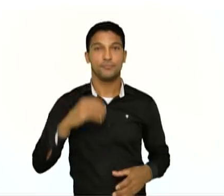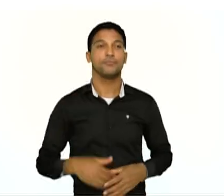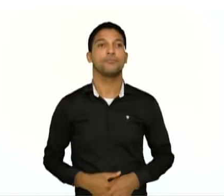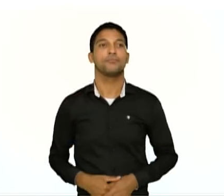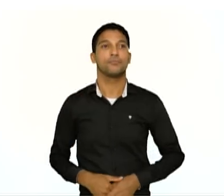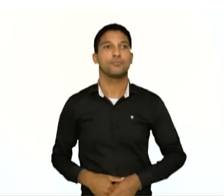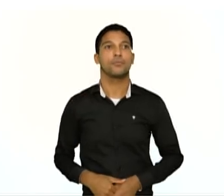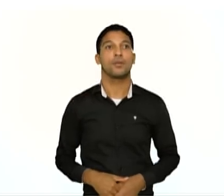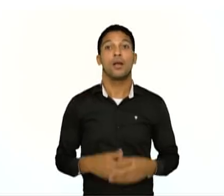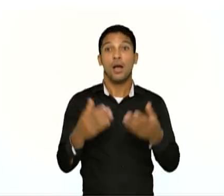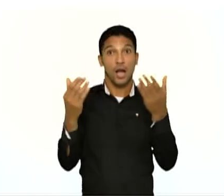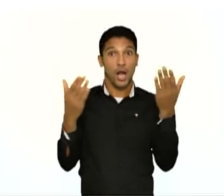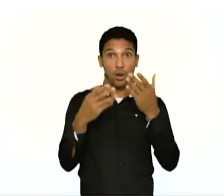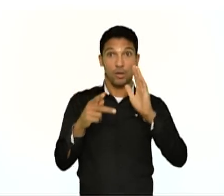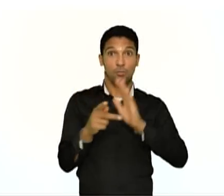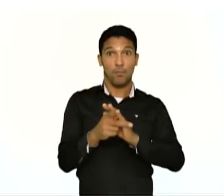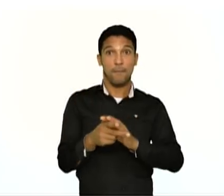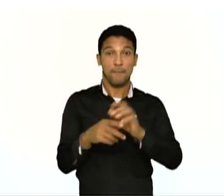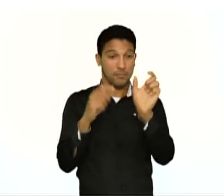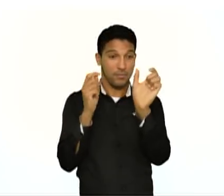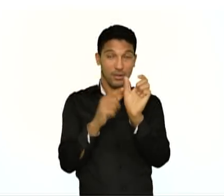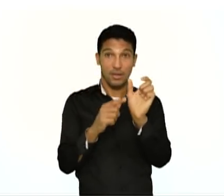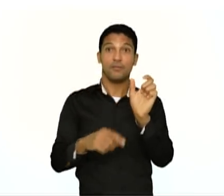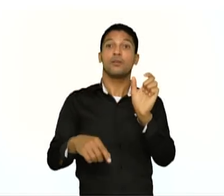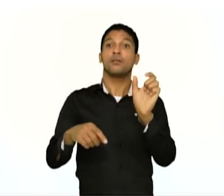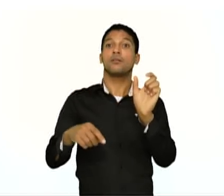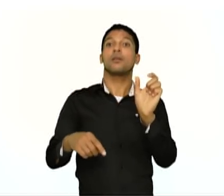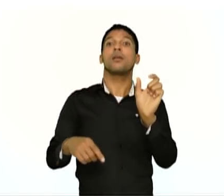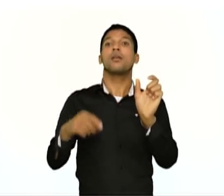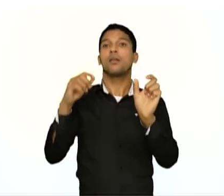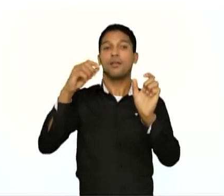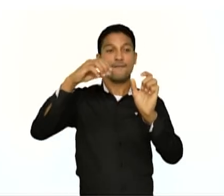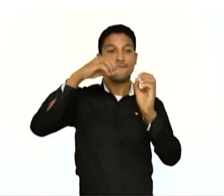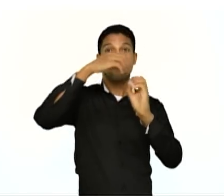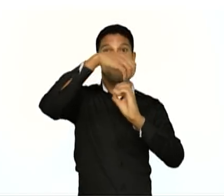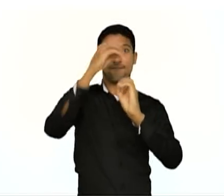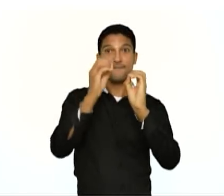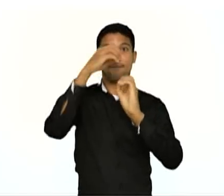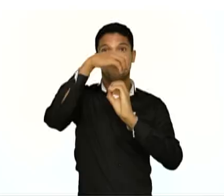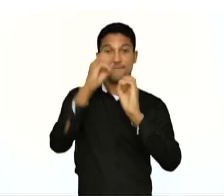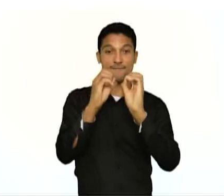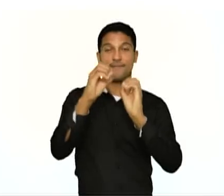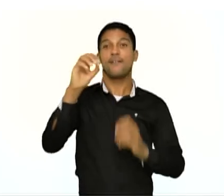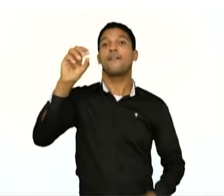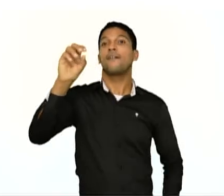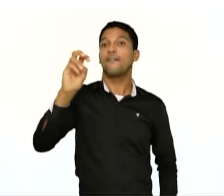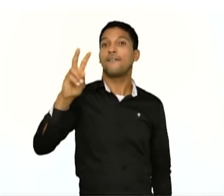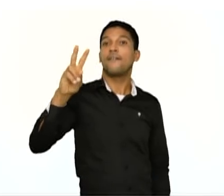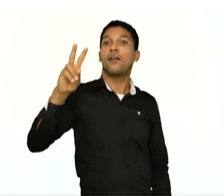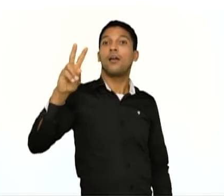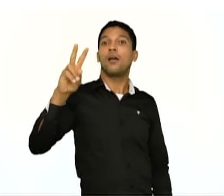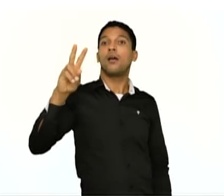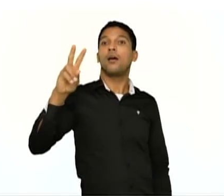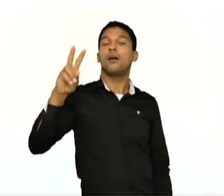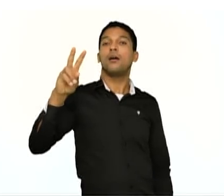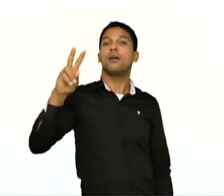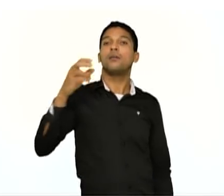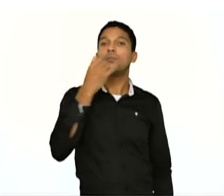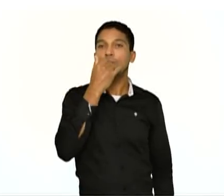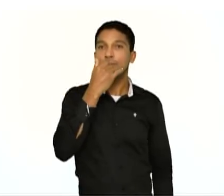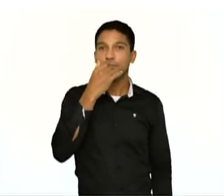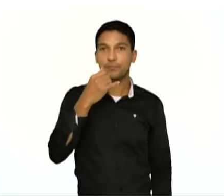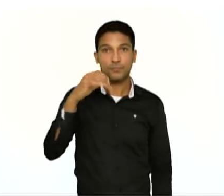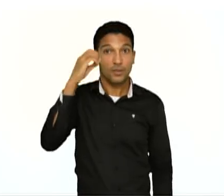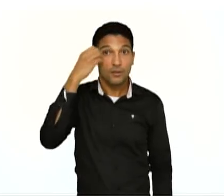da palavra vlog, pode-se dizer que, alternativa A, trata-se de uma composição por justaposição, né?